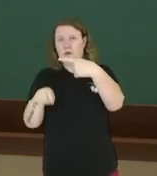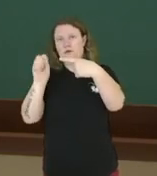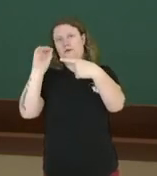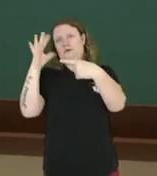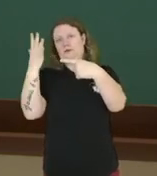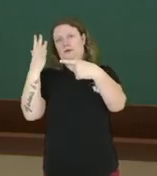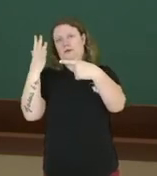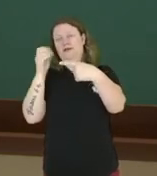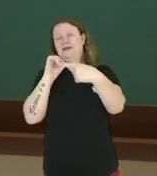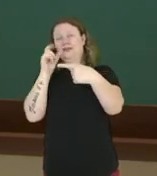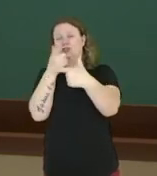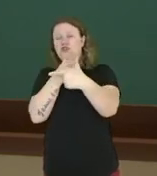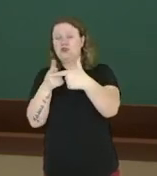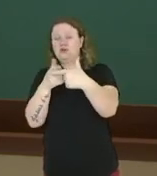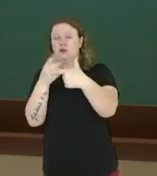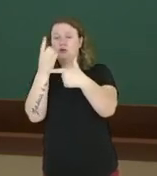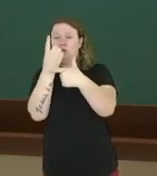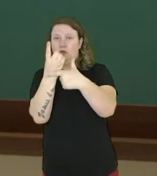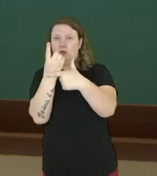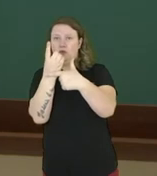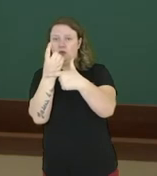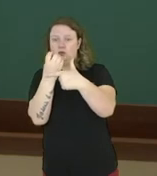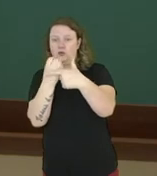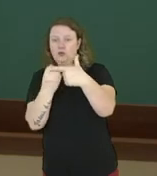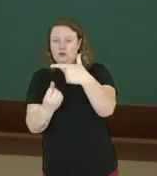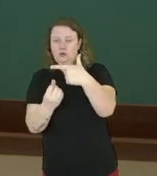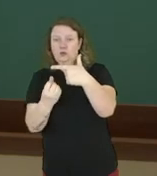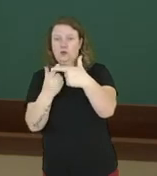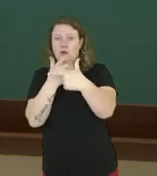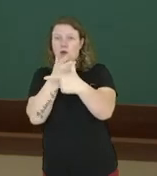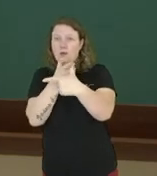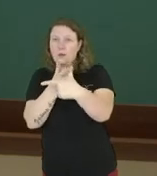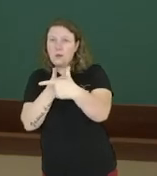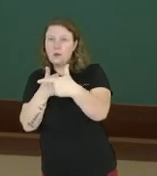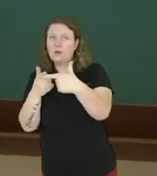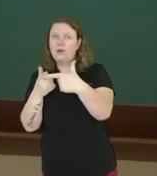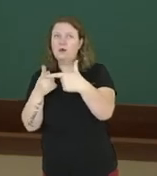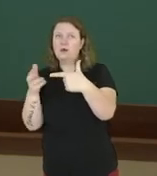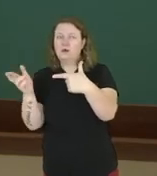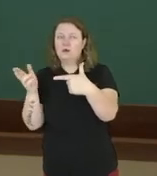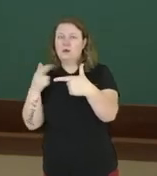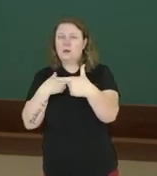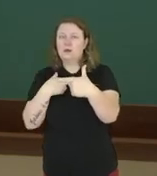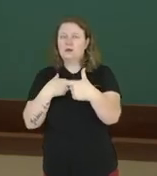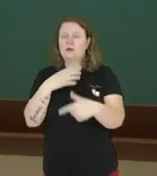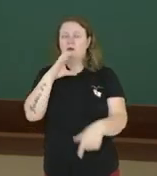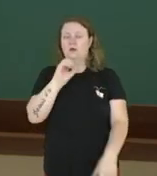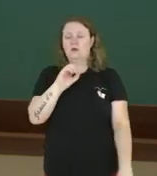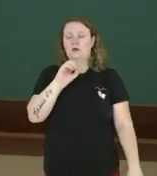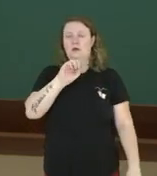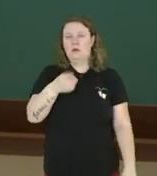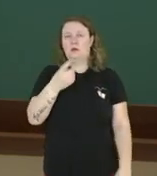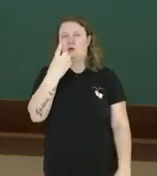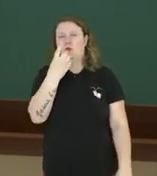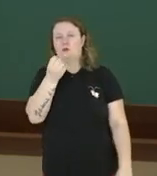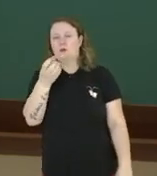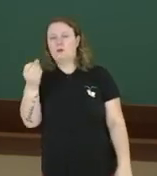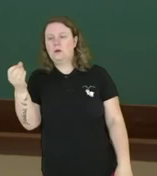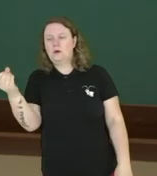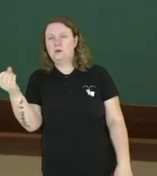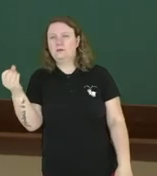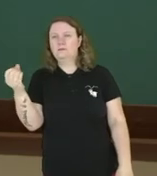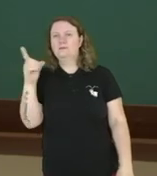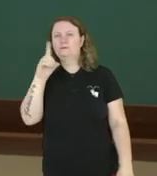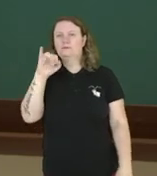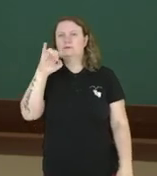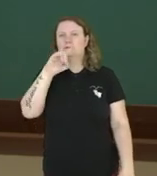se você dividir o por 6, porque é uma razão, é uma divisão, nós temos 0,1666, dízima periódica,